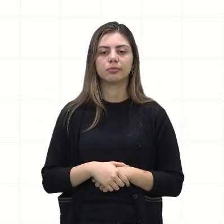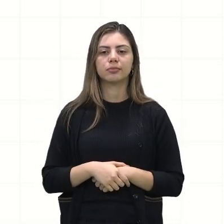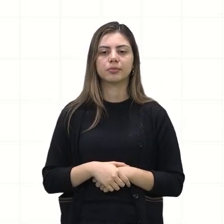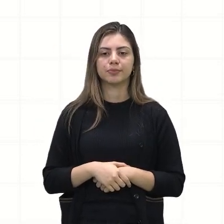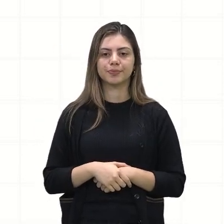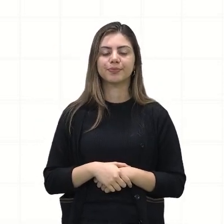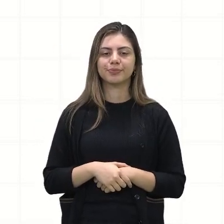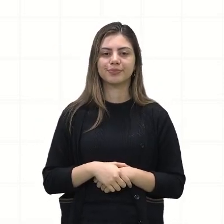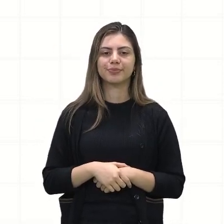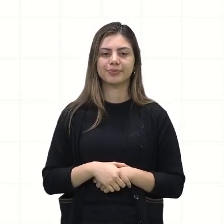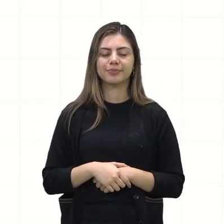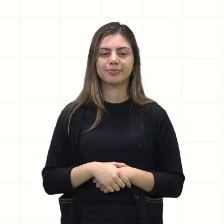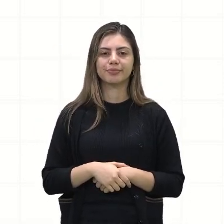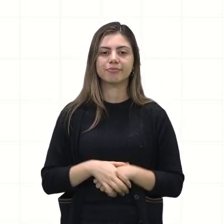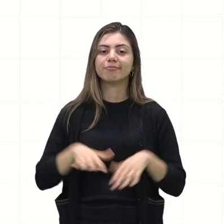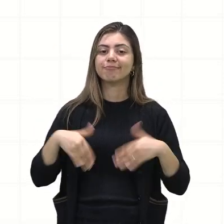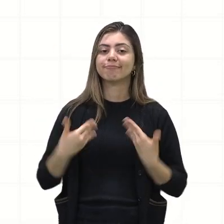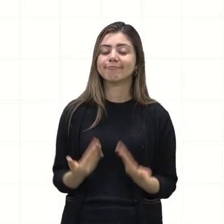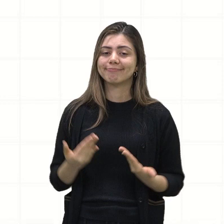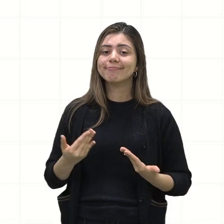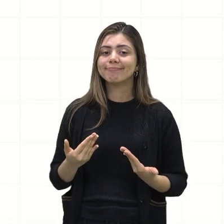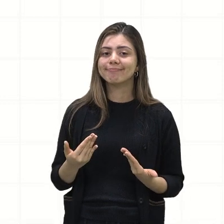Muito bem. Então,